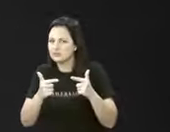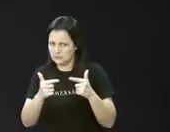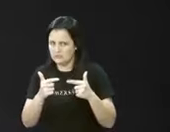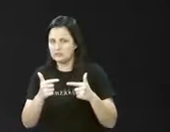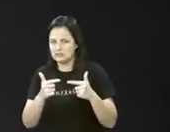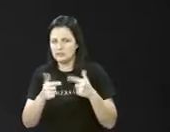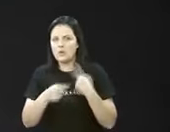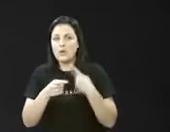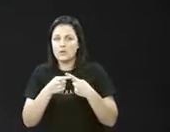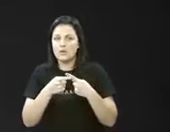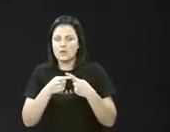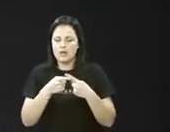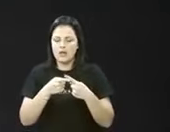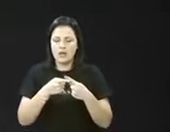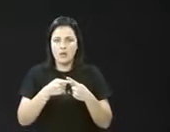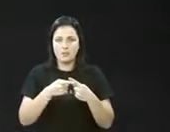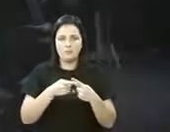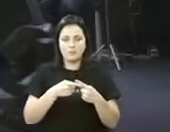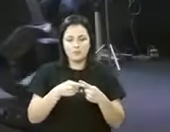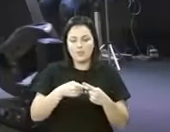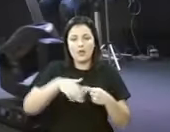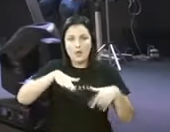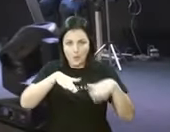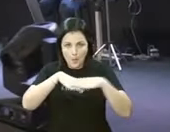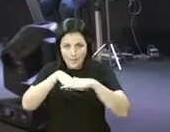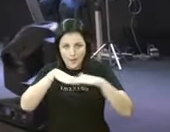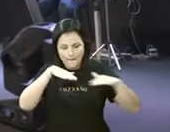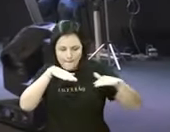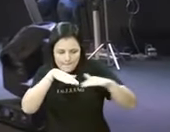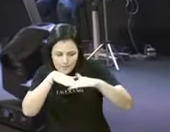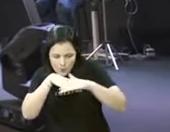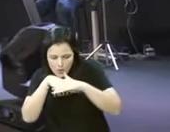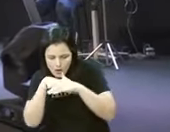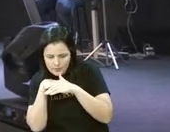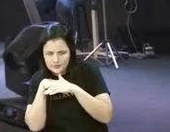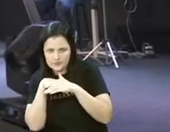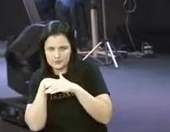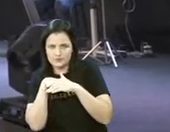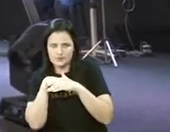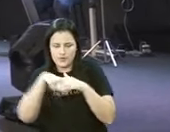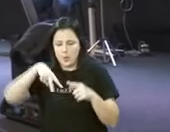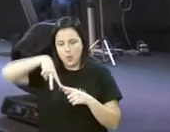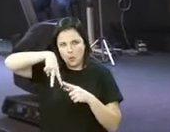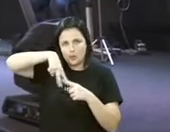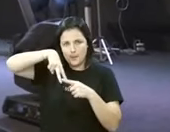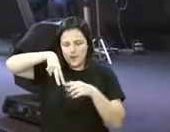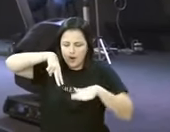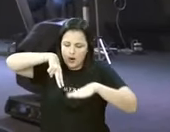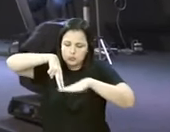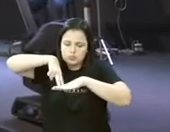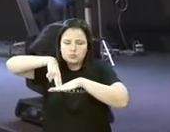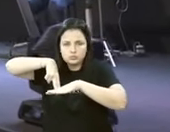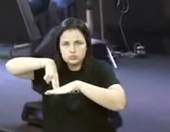Porque eles cobrem os pés, guardam os pés da santidade. Ah, eles cobrem o rosto,